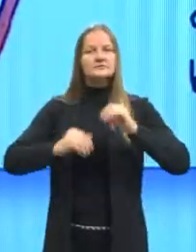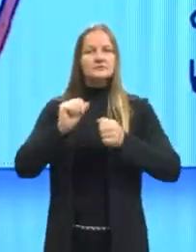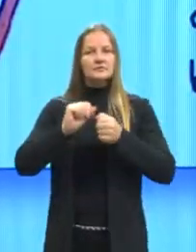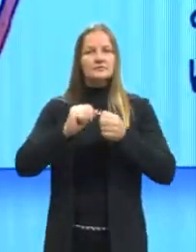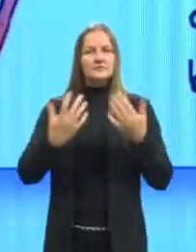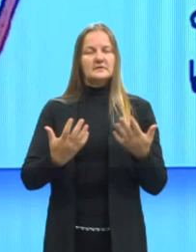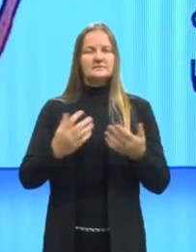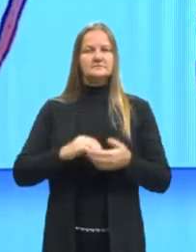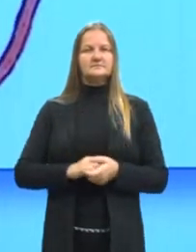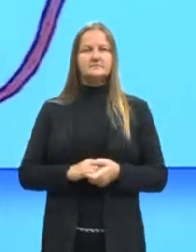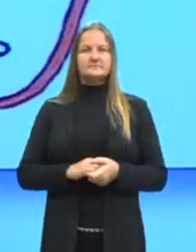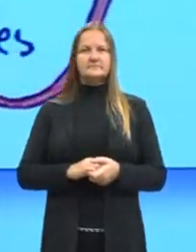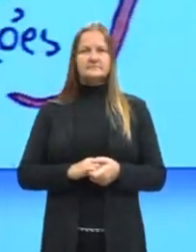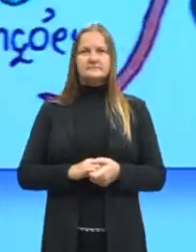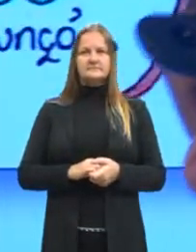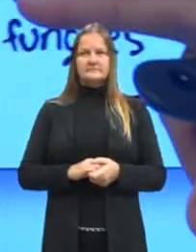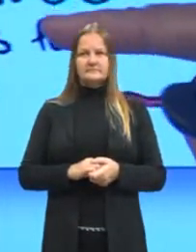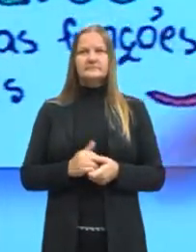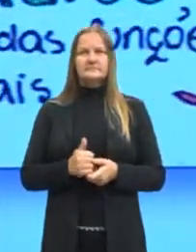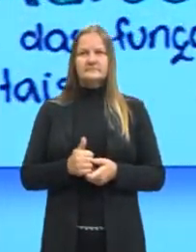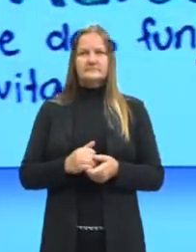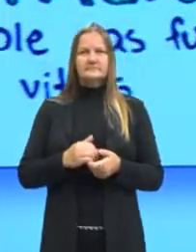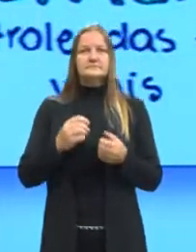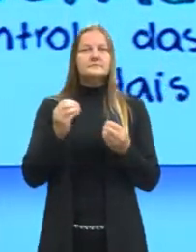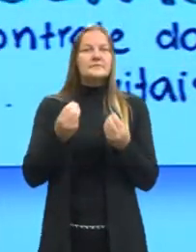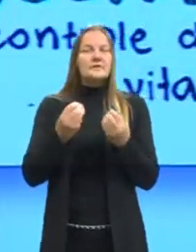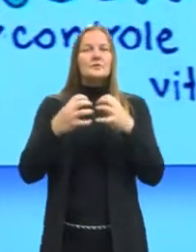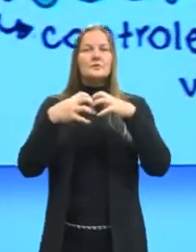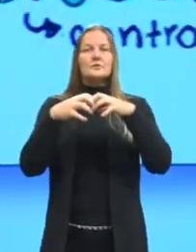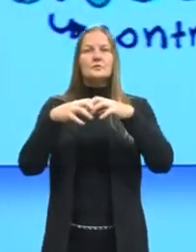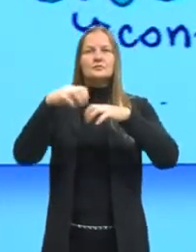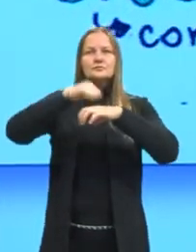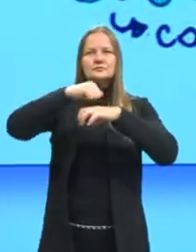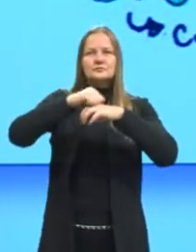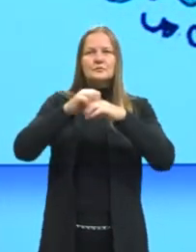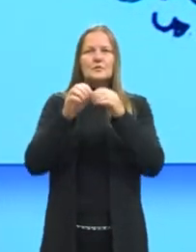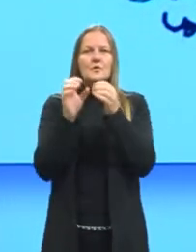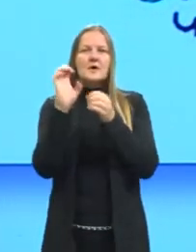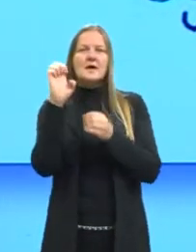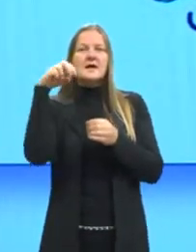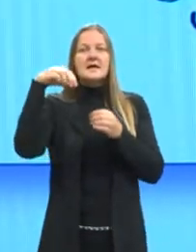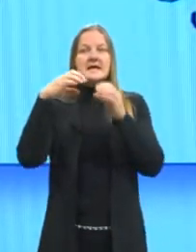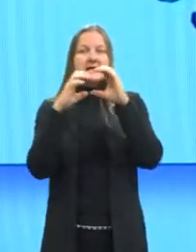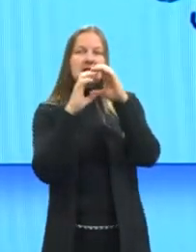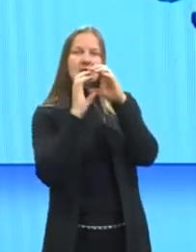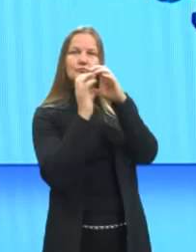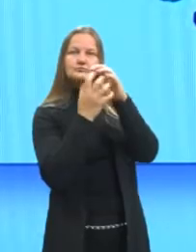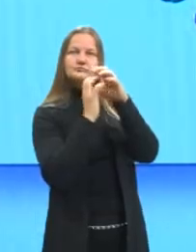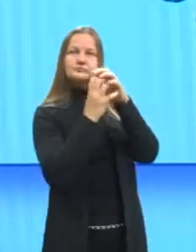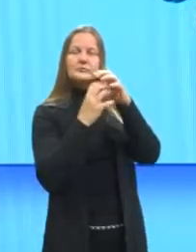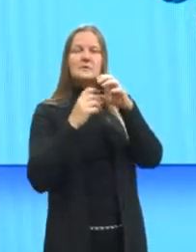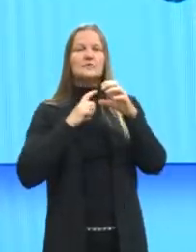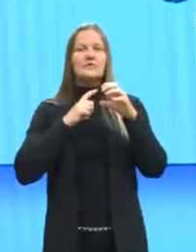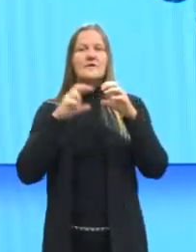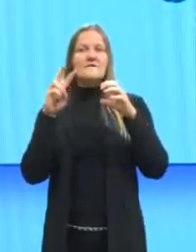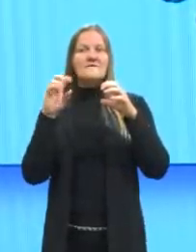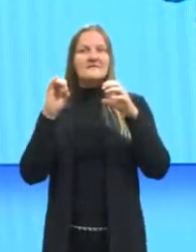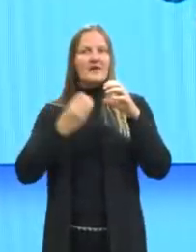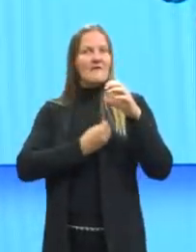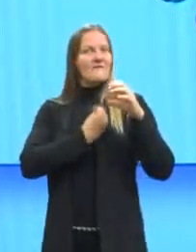ele E tem também o tronco encefálico né que é o controle das funções vitais